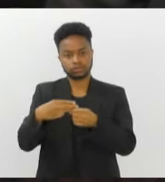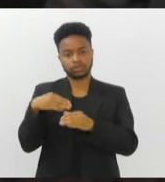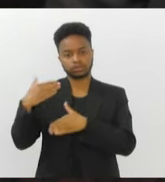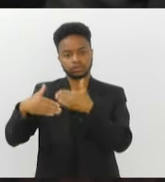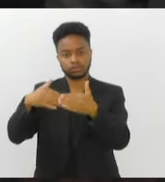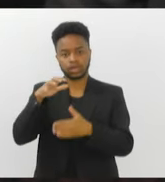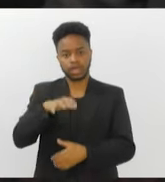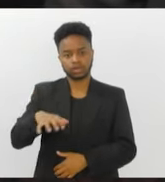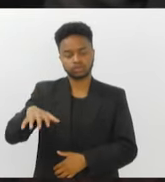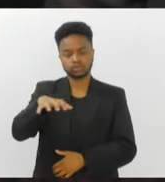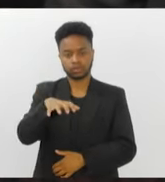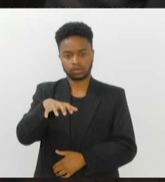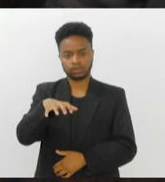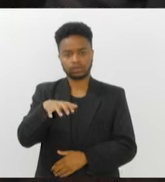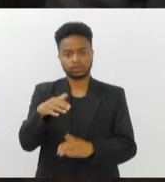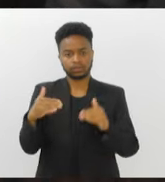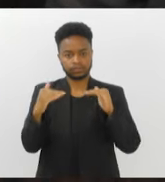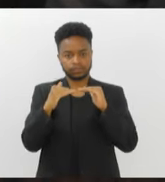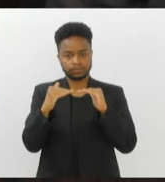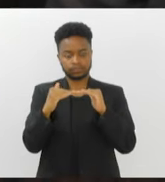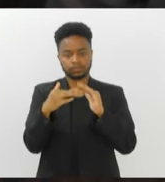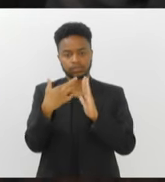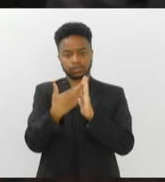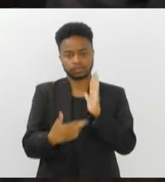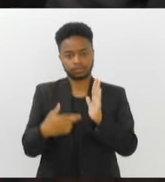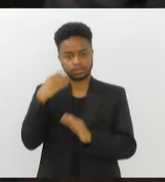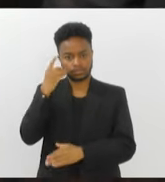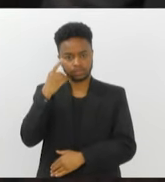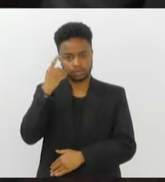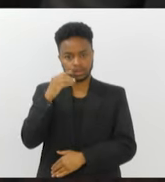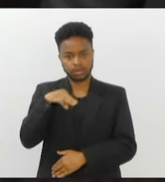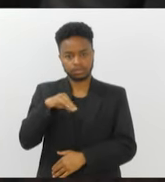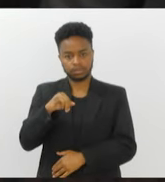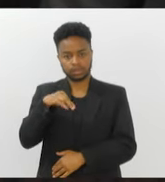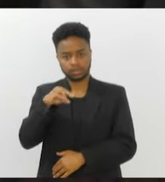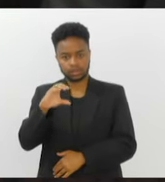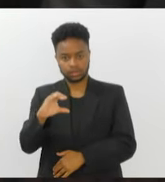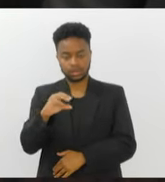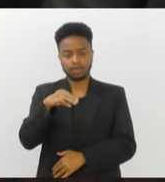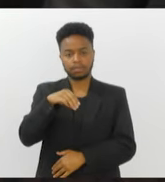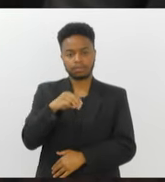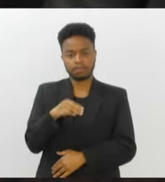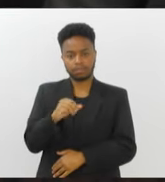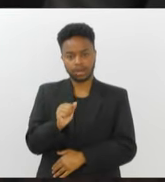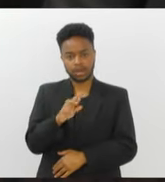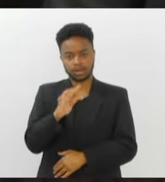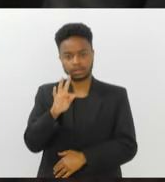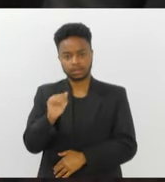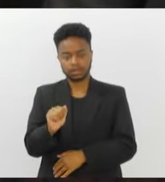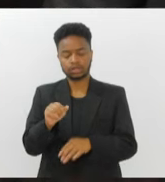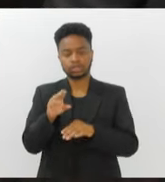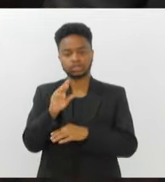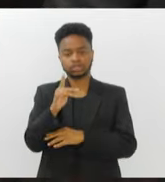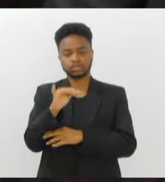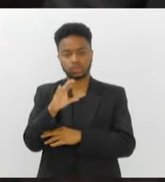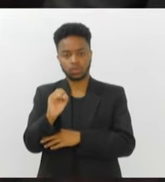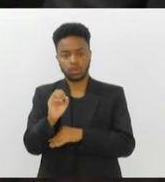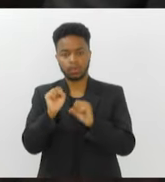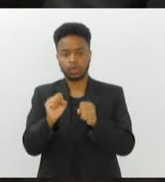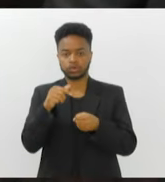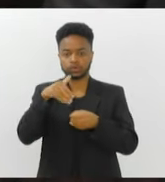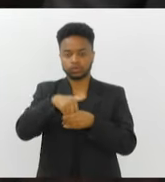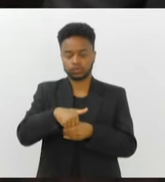Desenvolvimento Regional favorável. Relatoria dos deputados Carlos Mink, Marta Rocha e Chico Machado. Em votação,